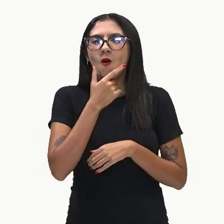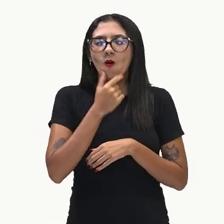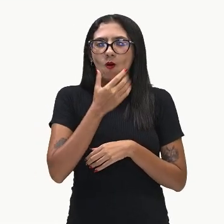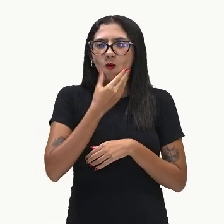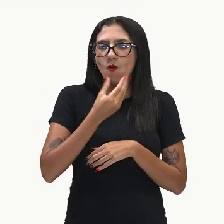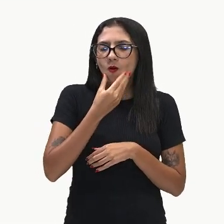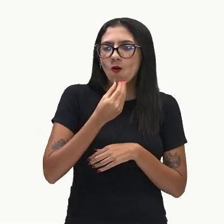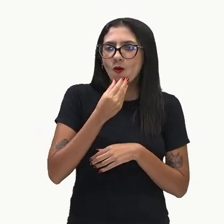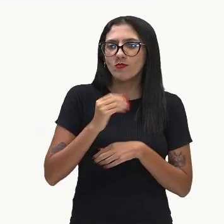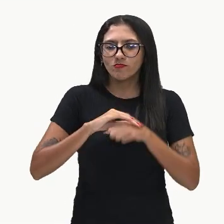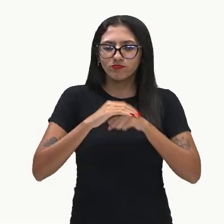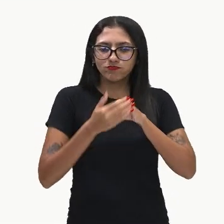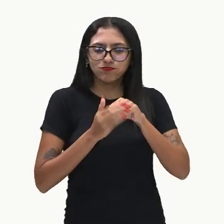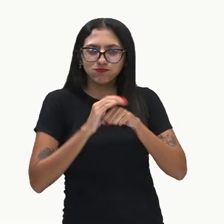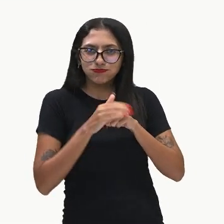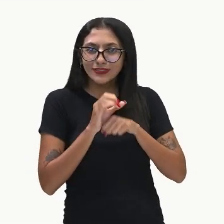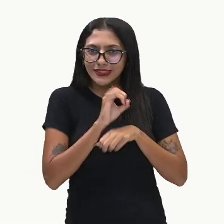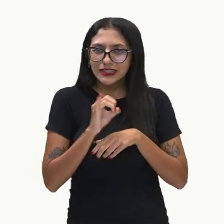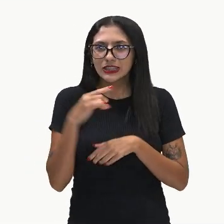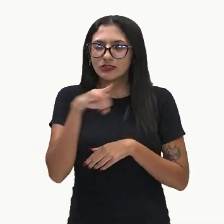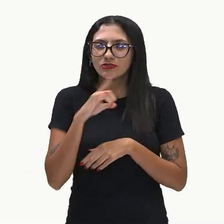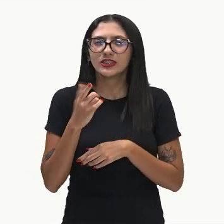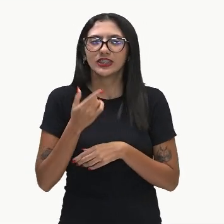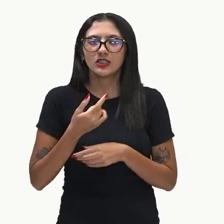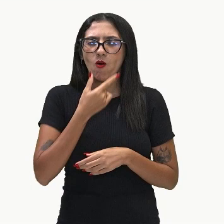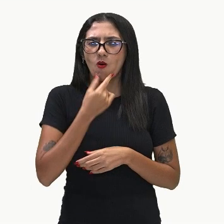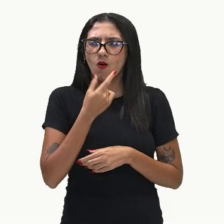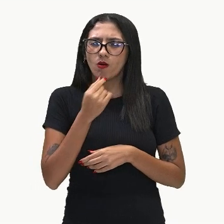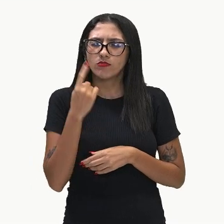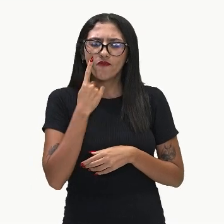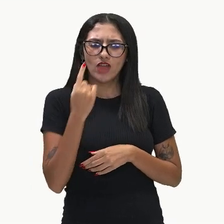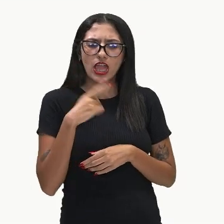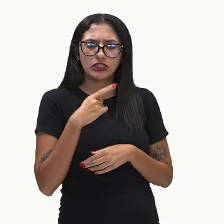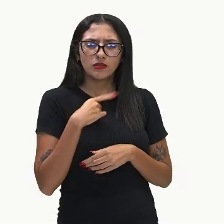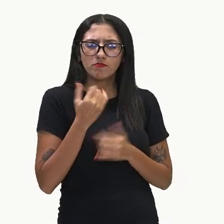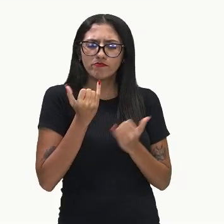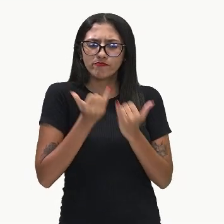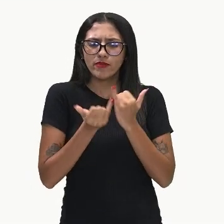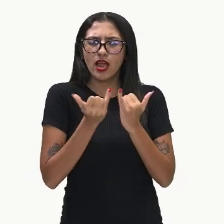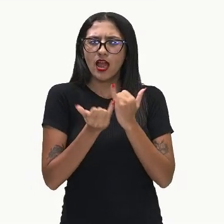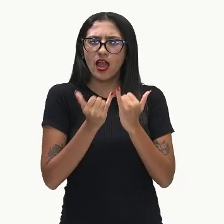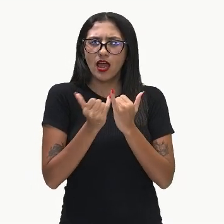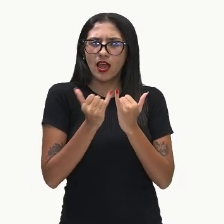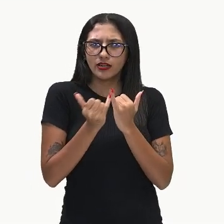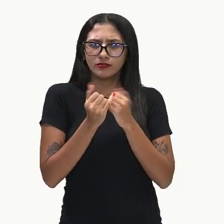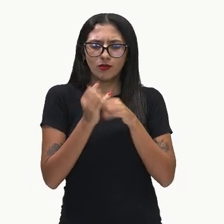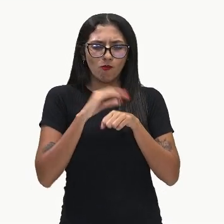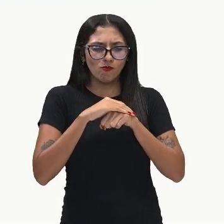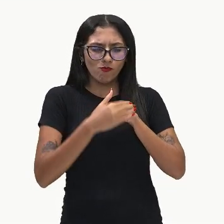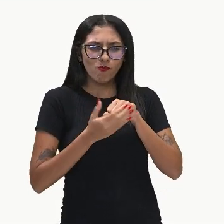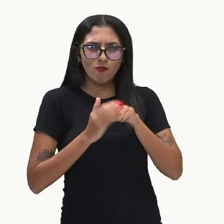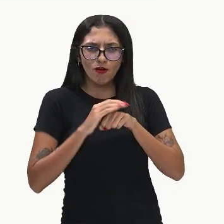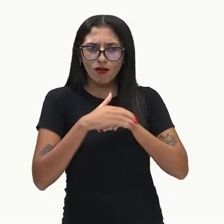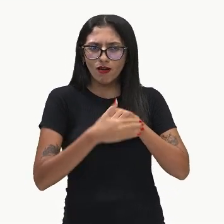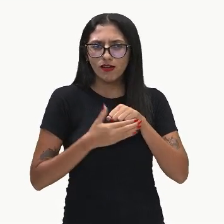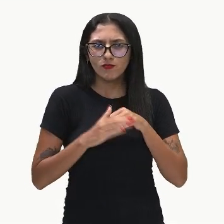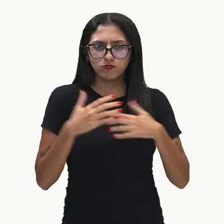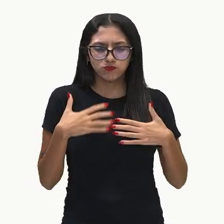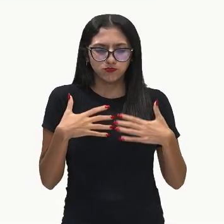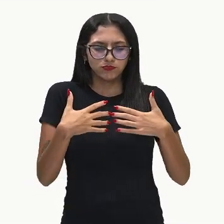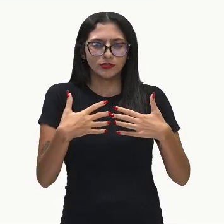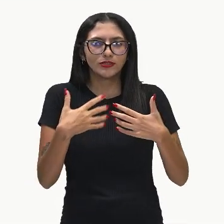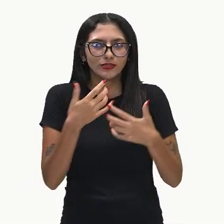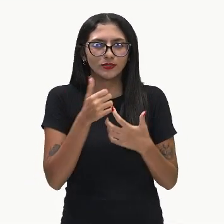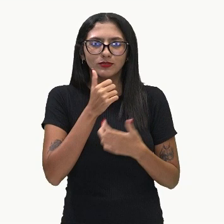jovem, cuidado, tá? Você vai ter aquela ginecomastia, que é o aumento dos seios, e aí só, dependendo do